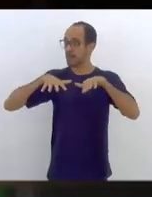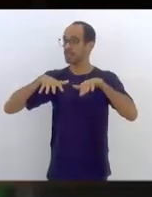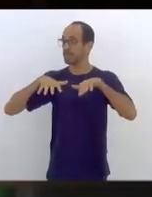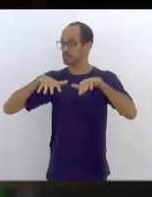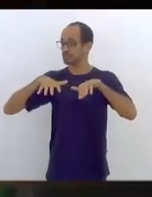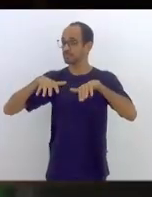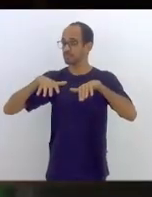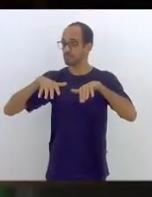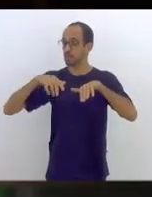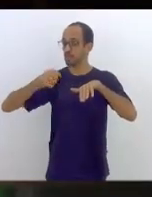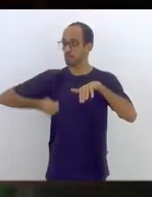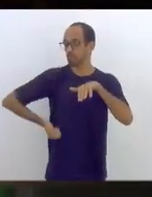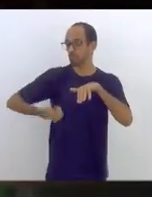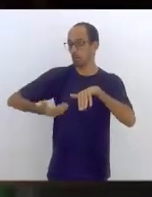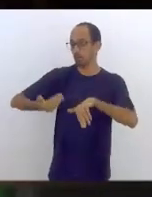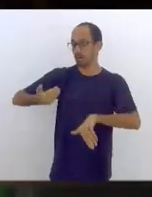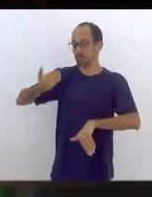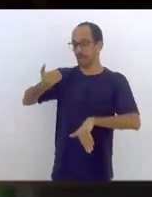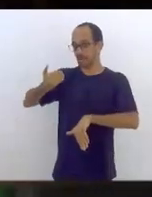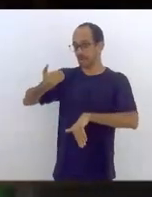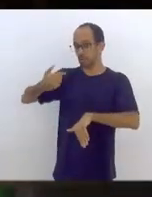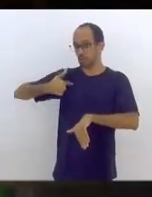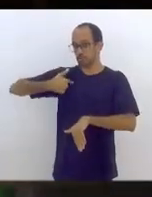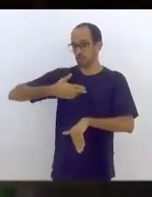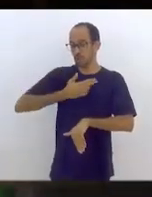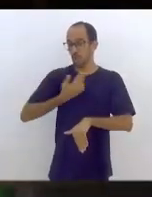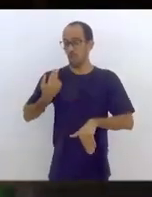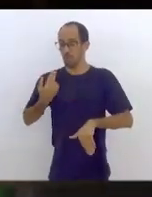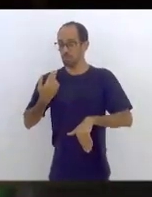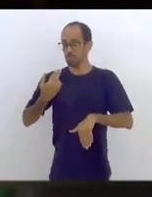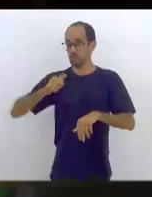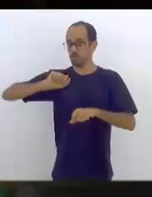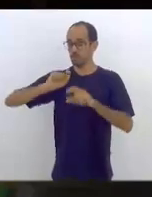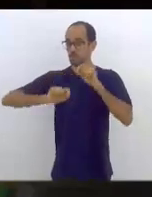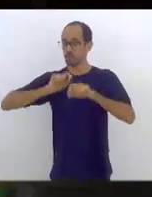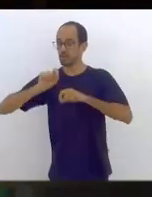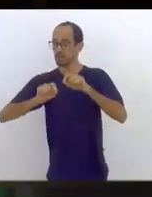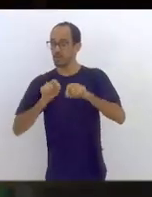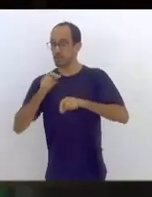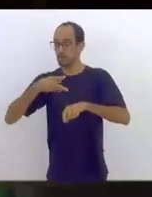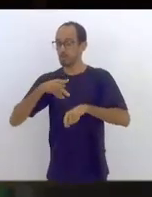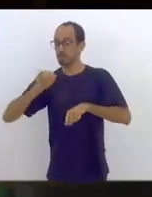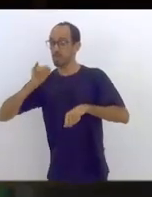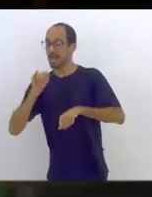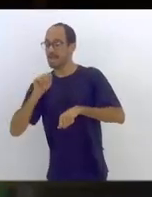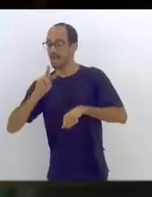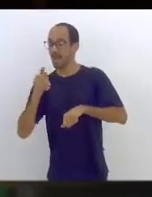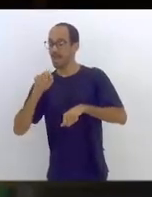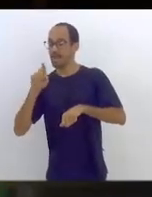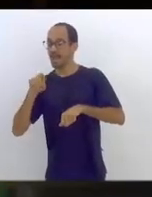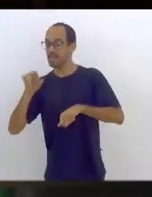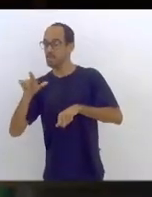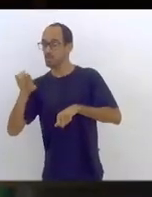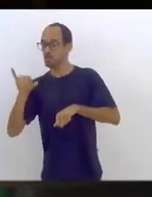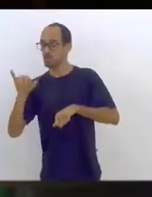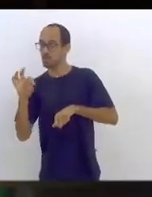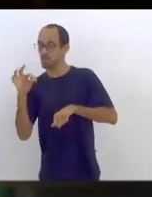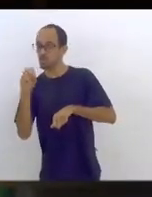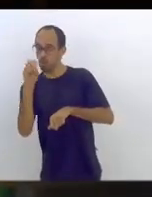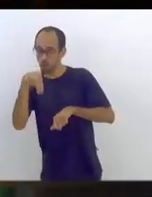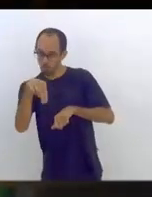tive recentemente o meu nome falado pelo pai Adailton, então, Mestre Bengala, meus